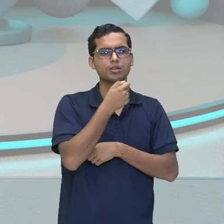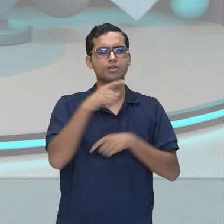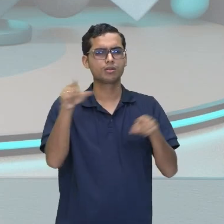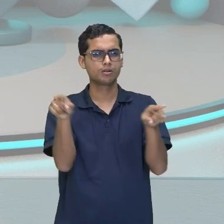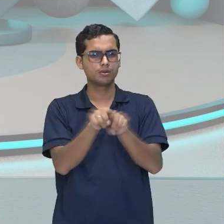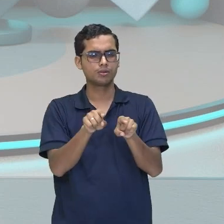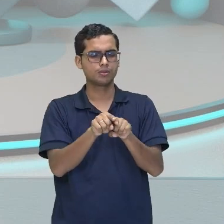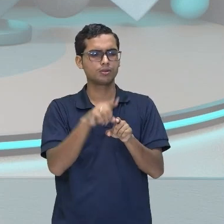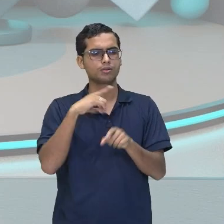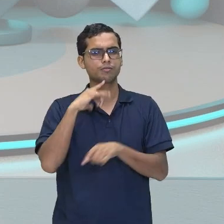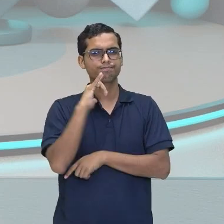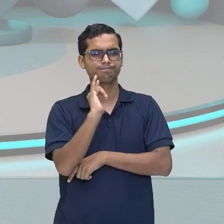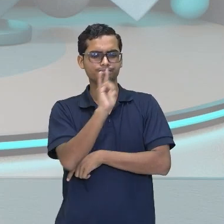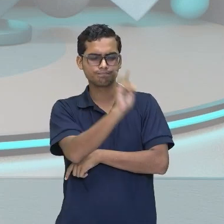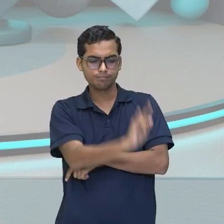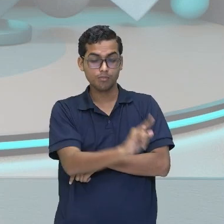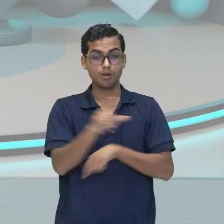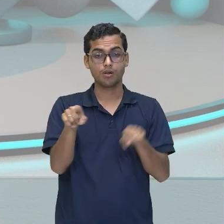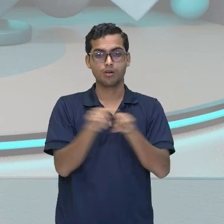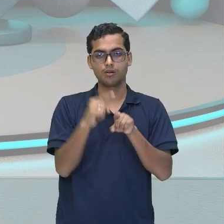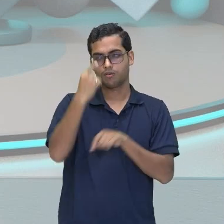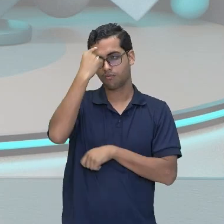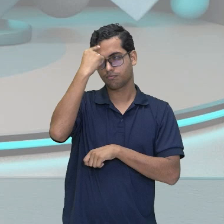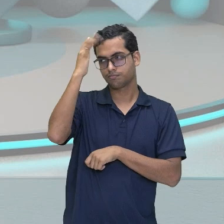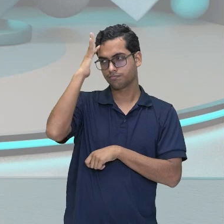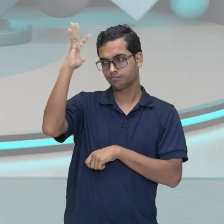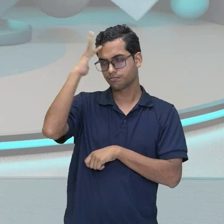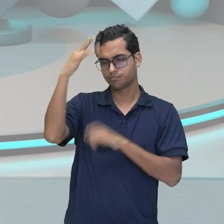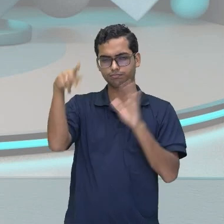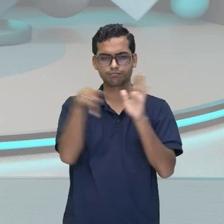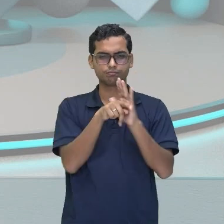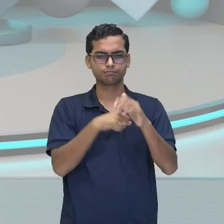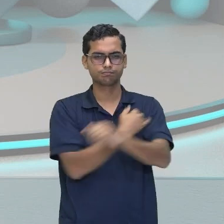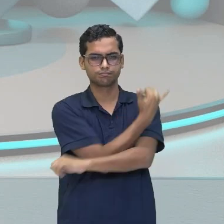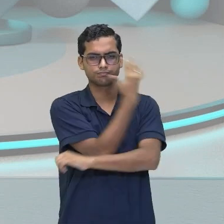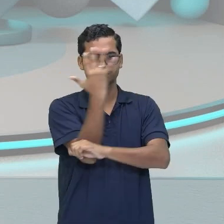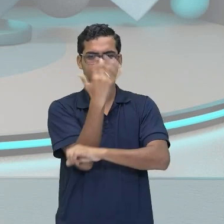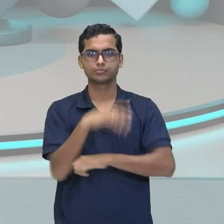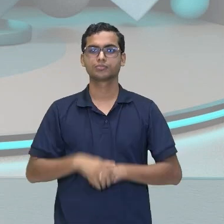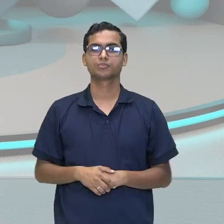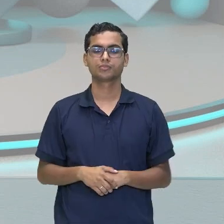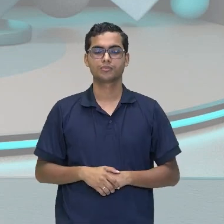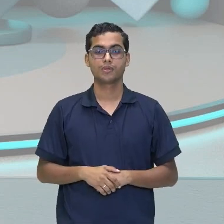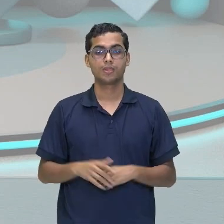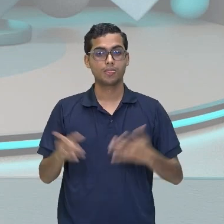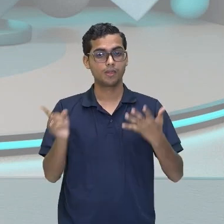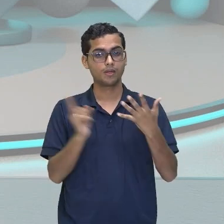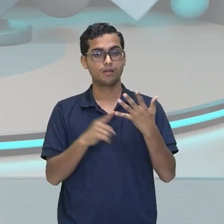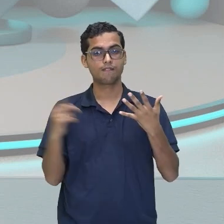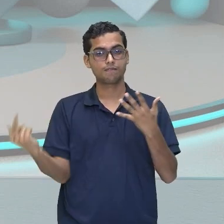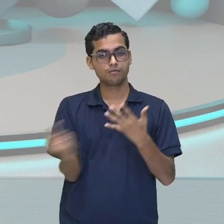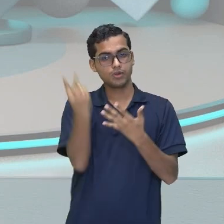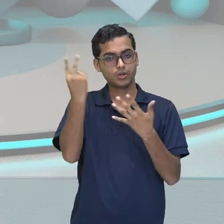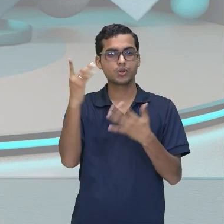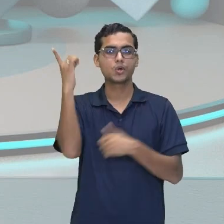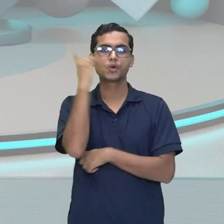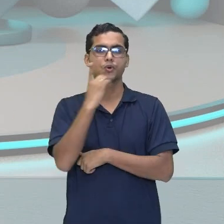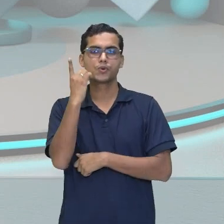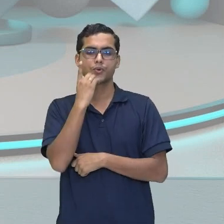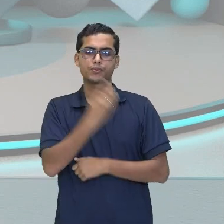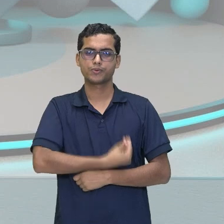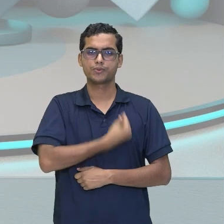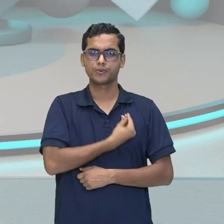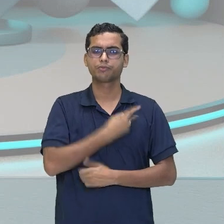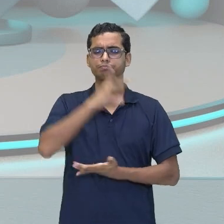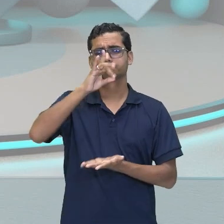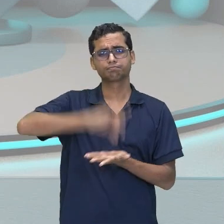certo? Continuando, tem também a valorização do cotidiano, da vida simples, pastoril e do campo.